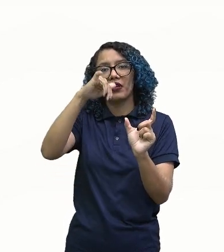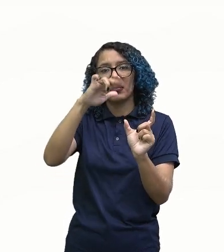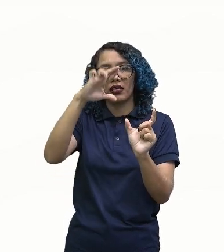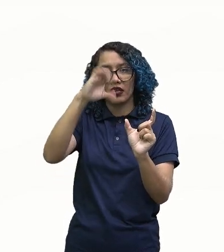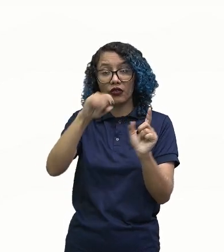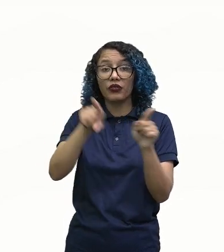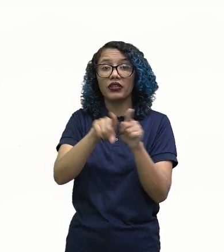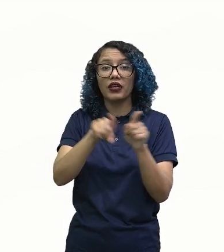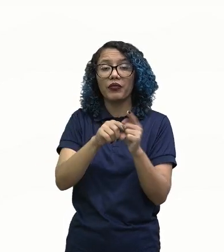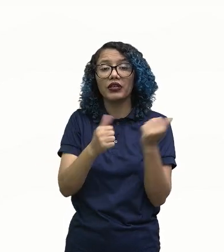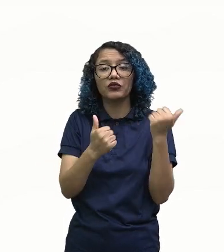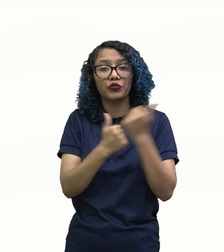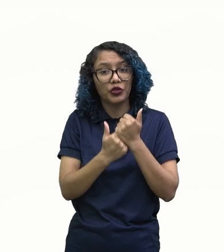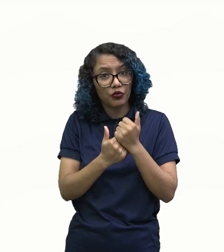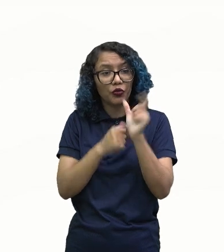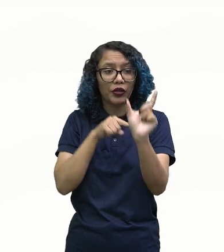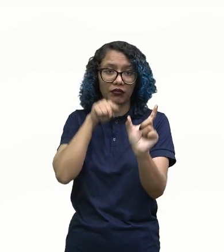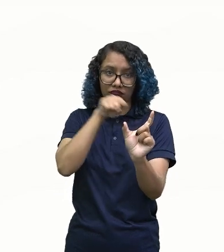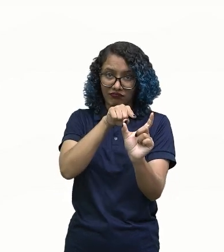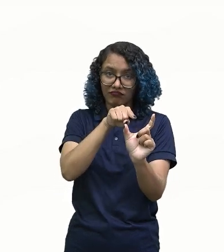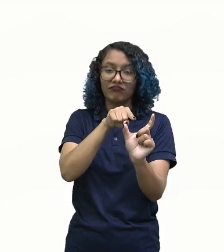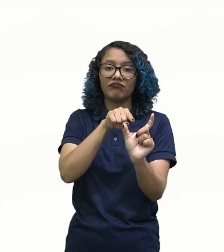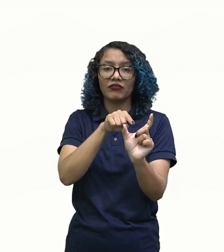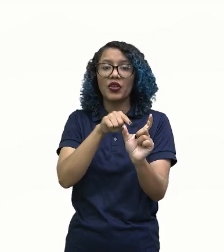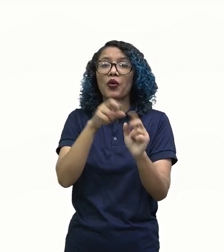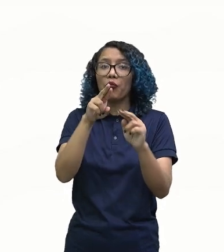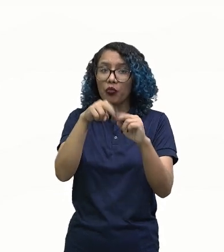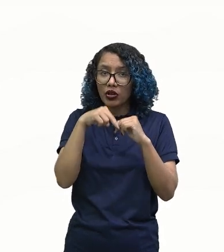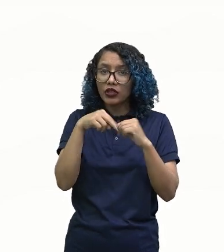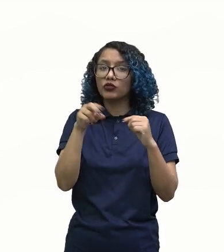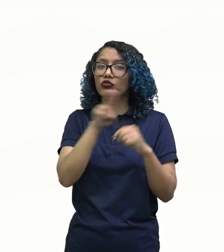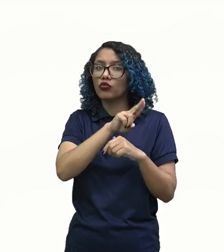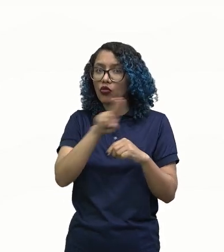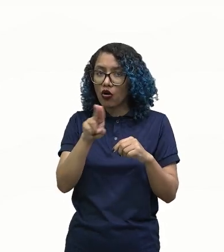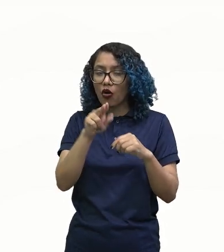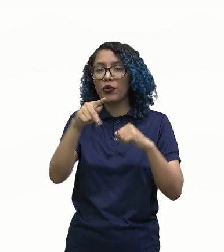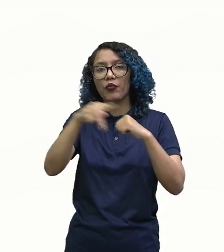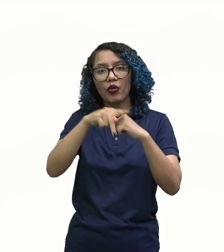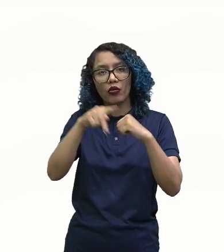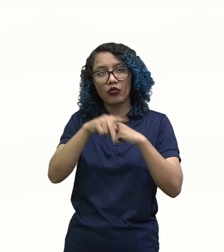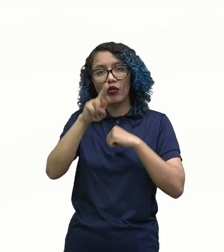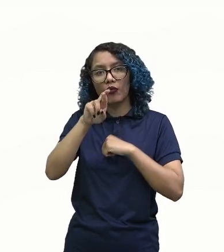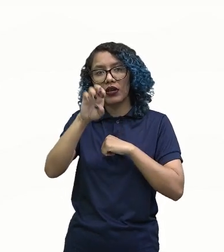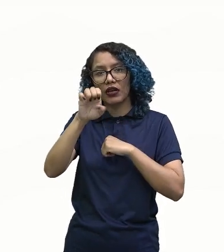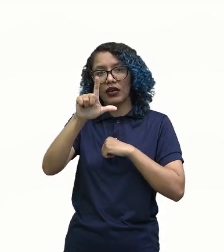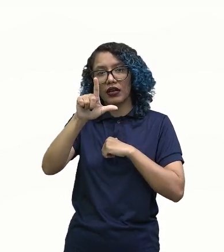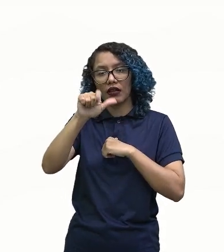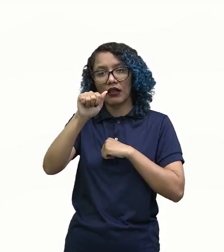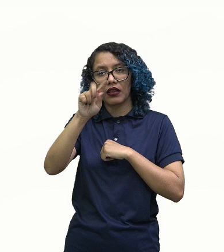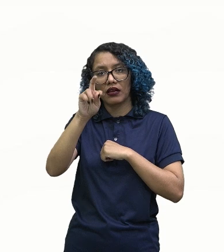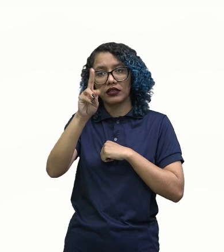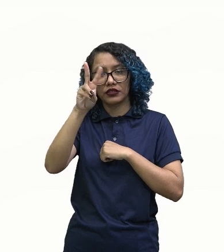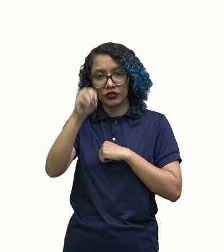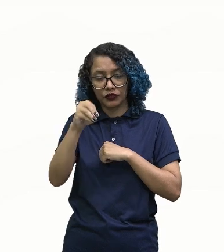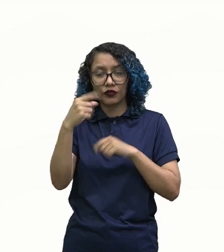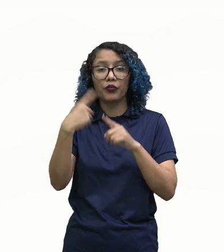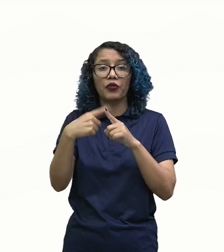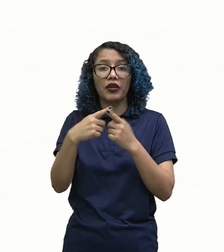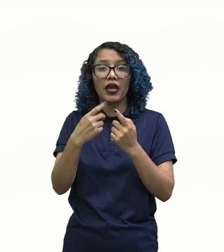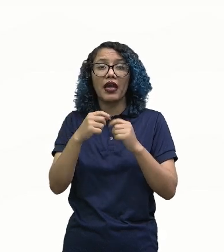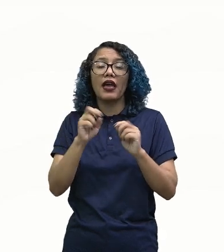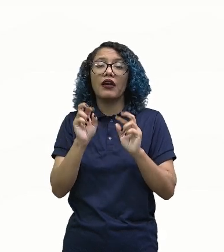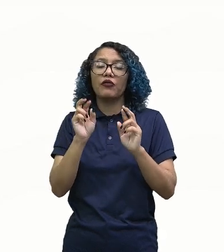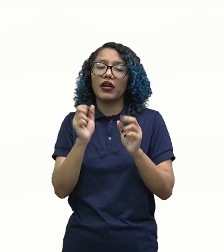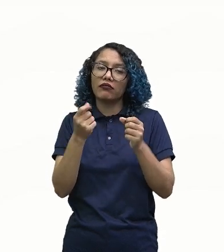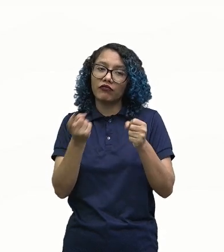Por isso que se chama de pronome relativo, porque a função dele é retomar o antecedente, o elemento anterior, e